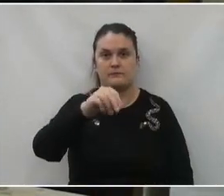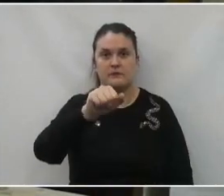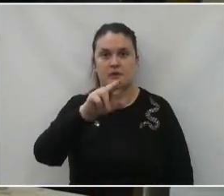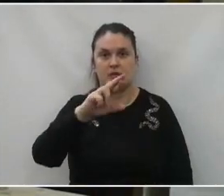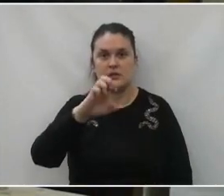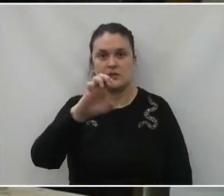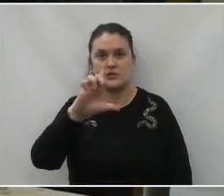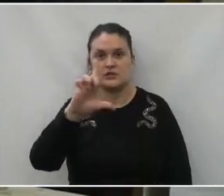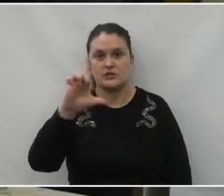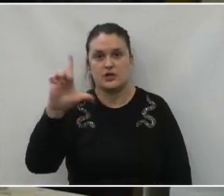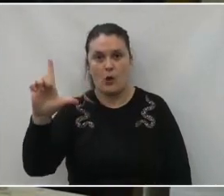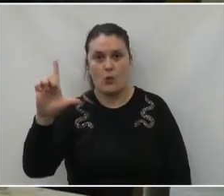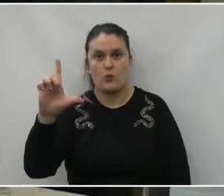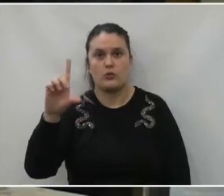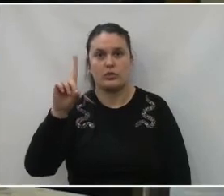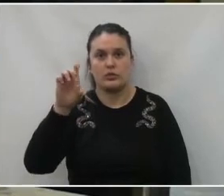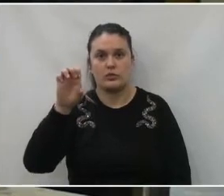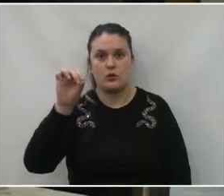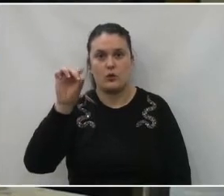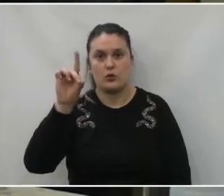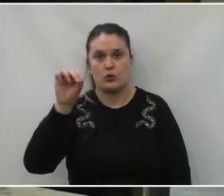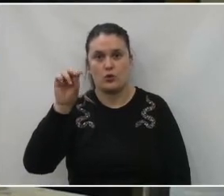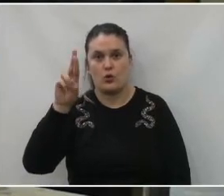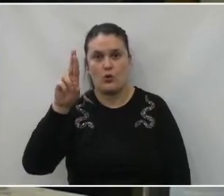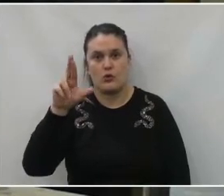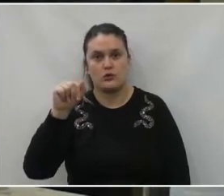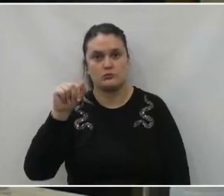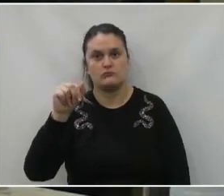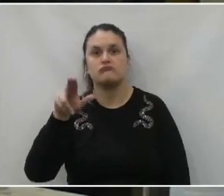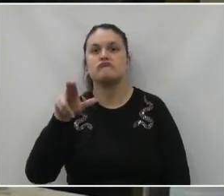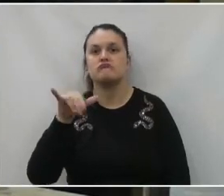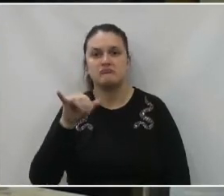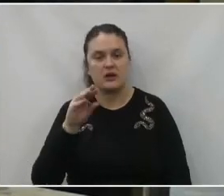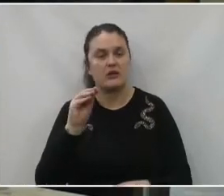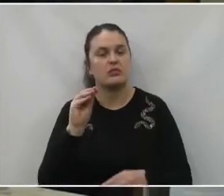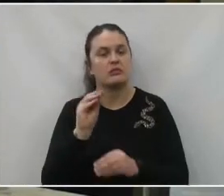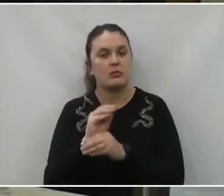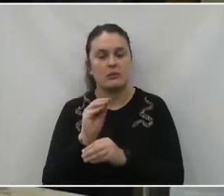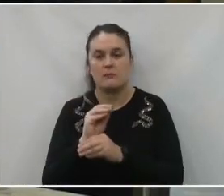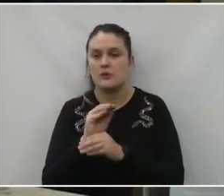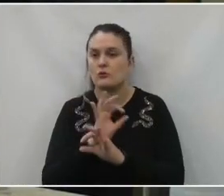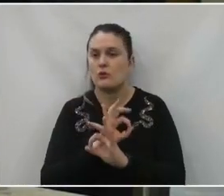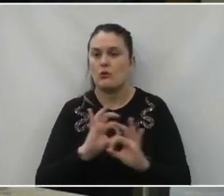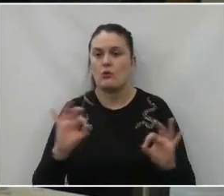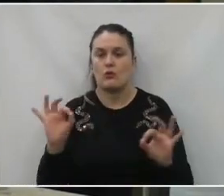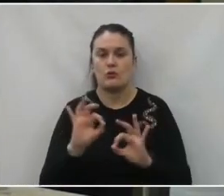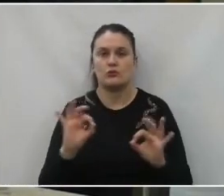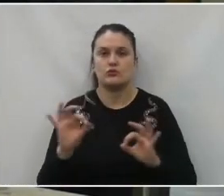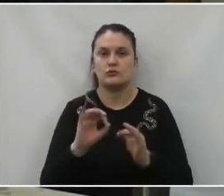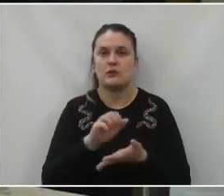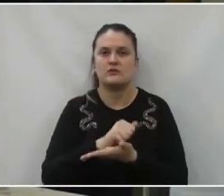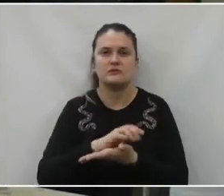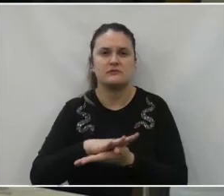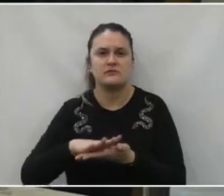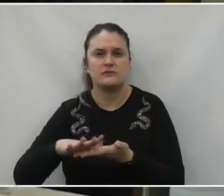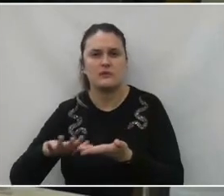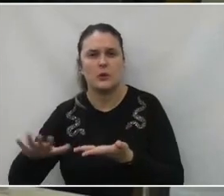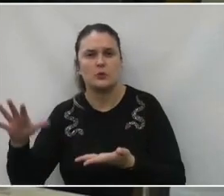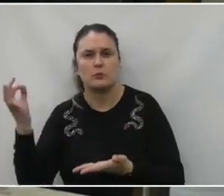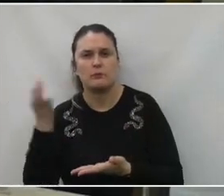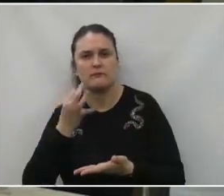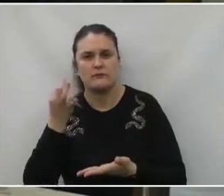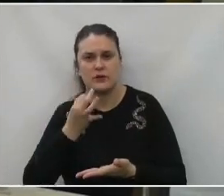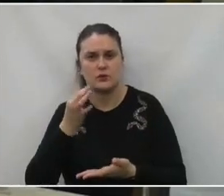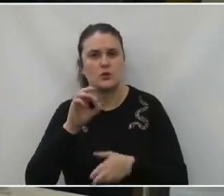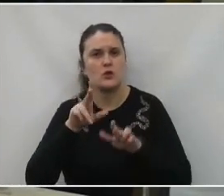lá, Fernando Vier, né? Vai ter um tratamento, o mesmo tratamento, Avenida Marechal Deodoro, que teve a